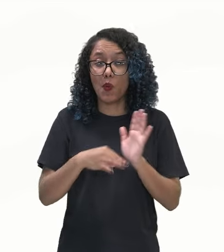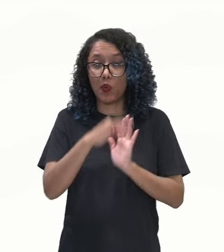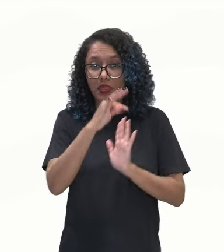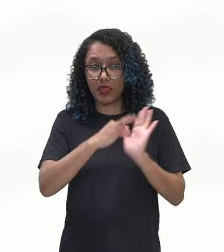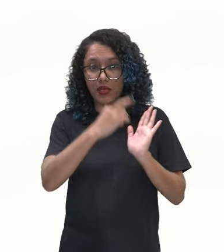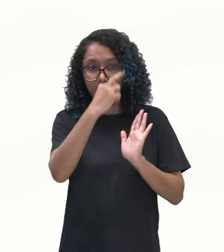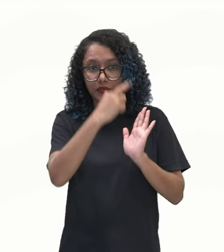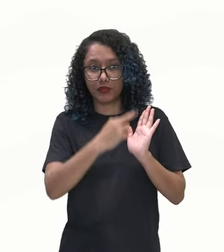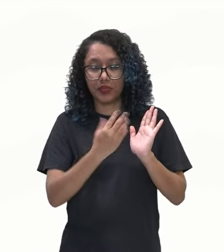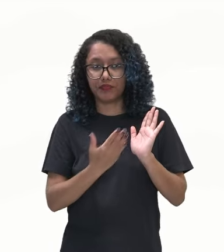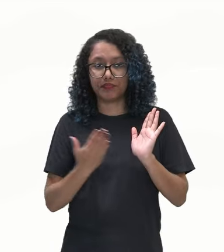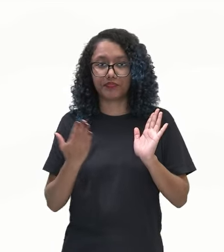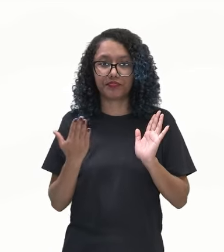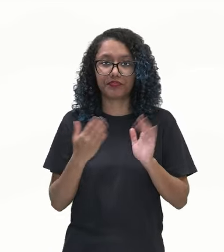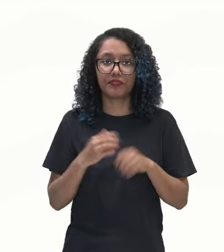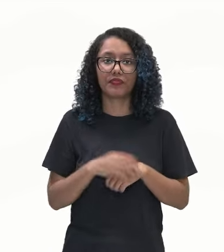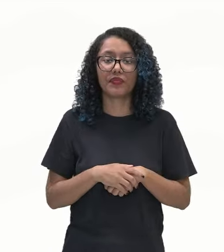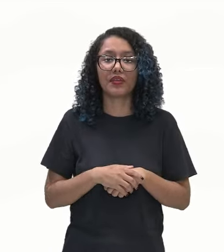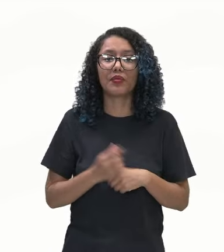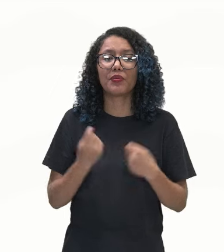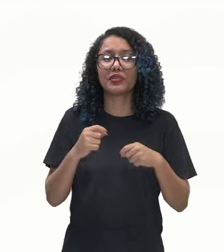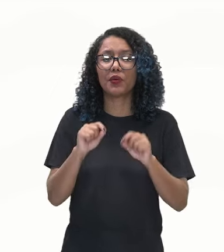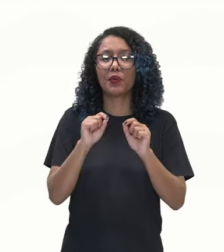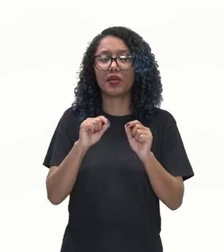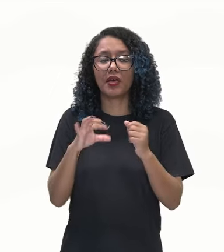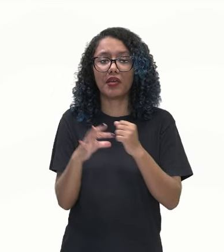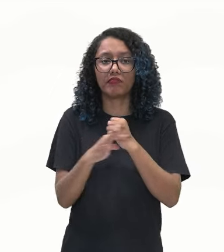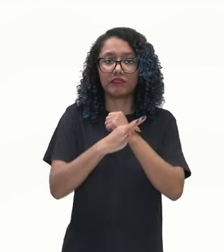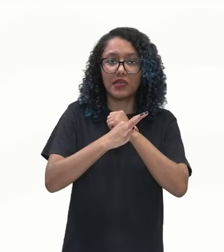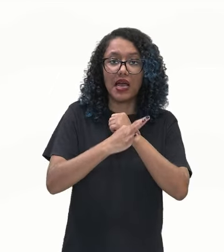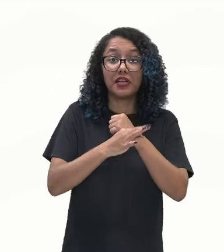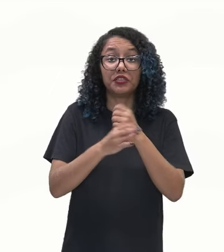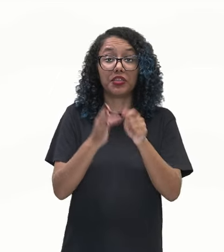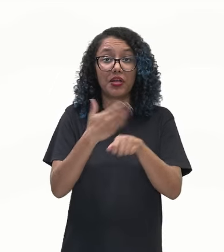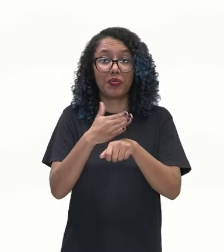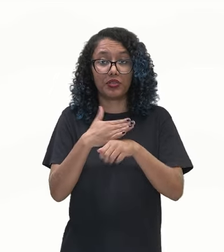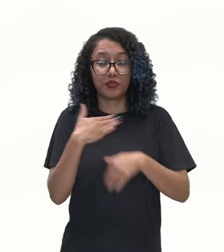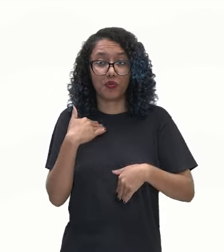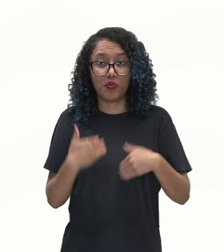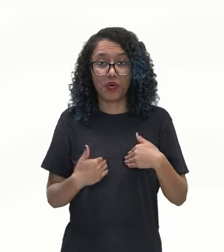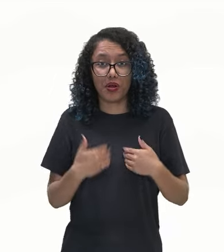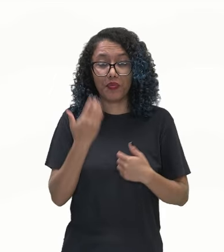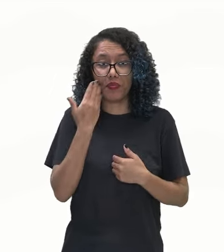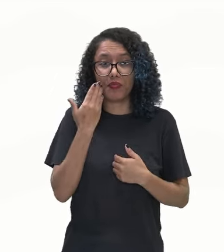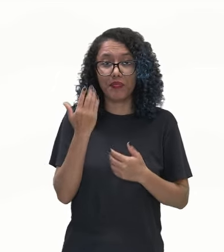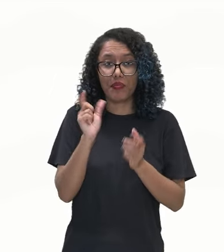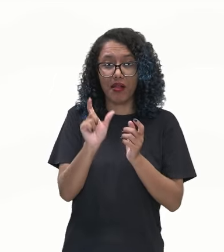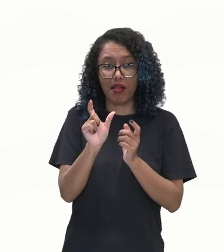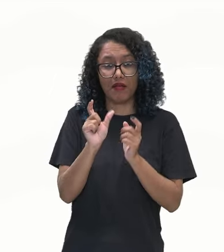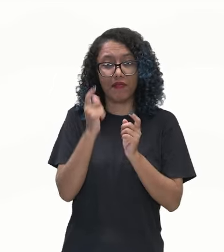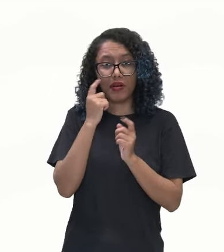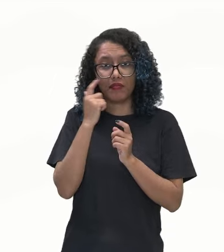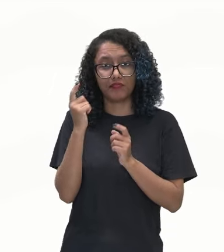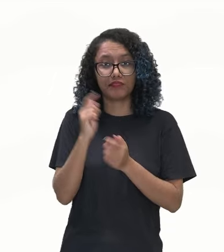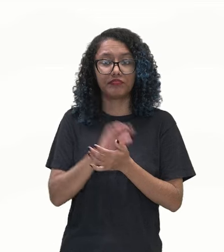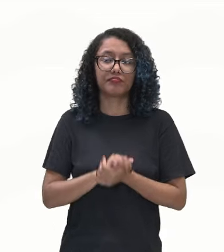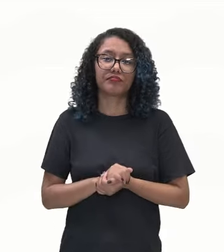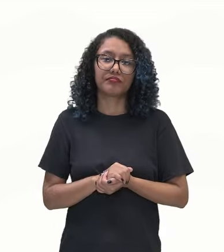assegurando, né, que as práticas corporais, body, essa palavra vem de... Deixa eu apagar aqui, voltar.